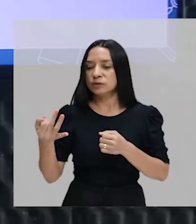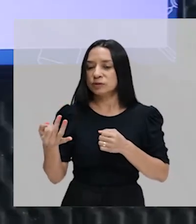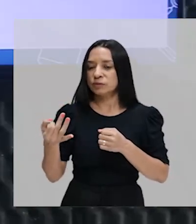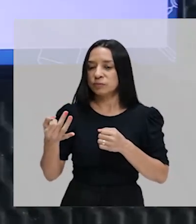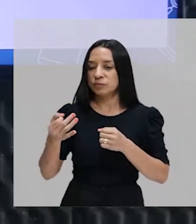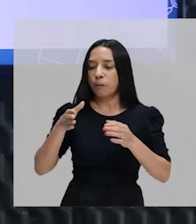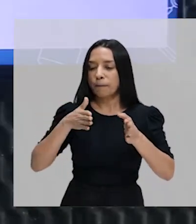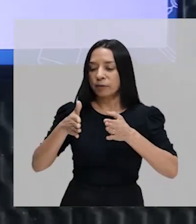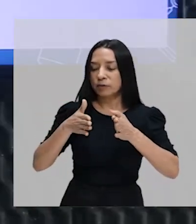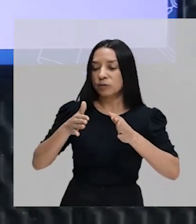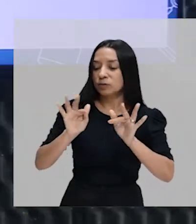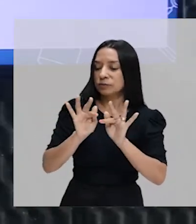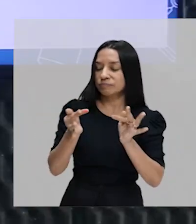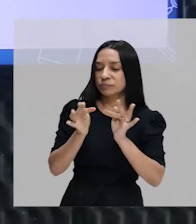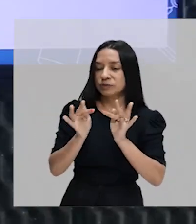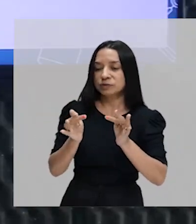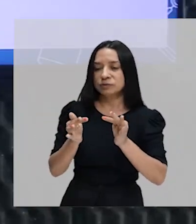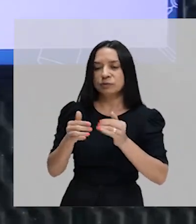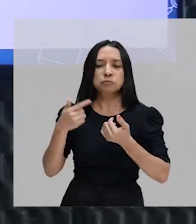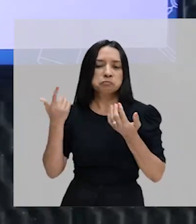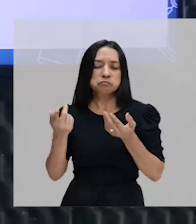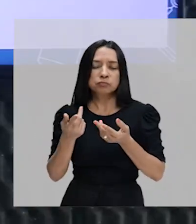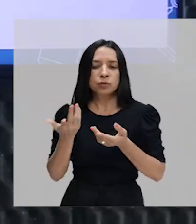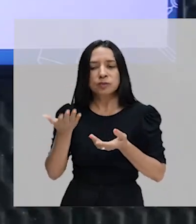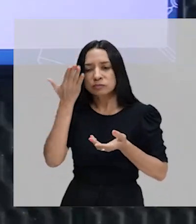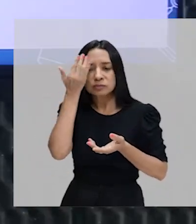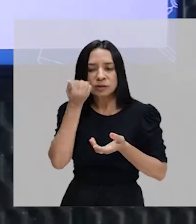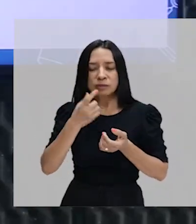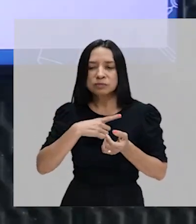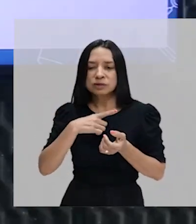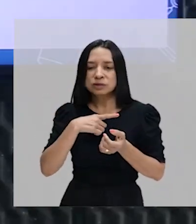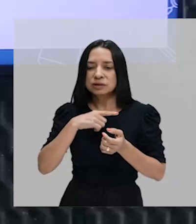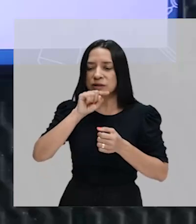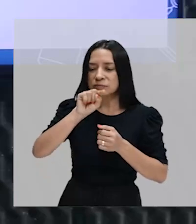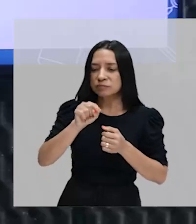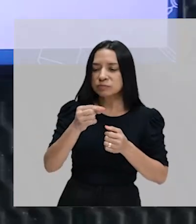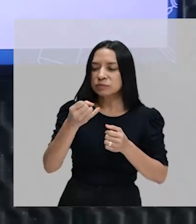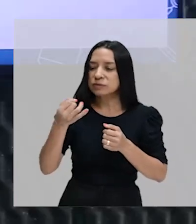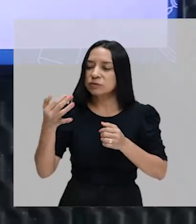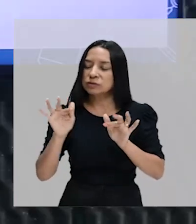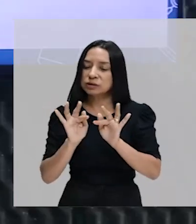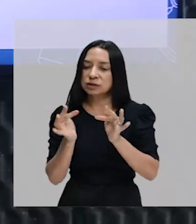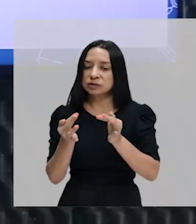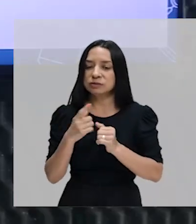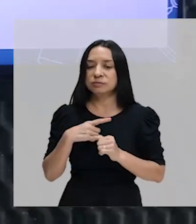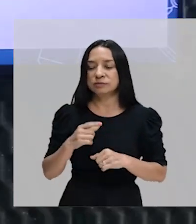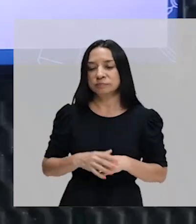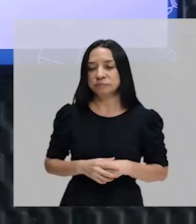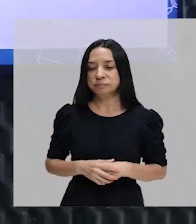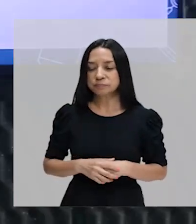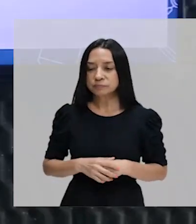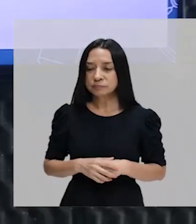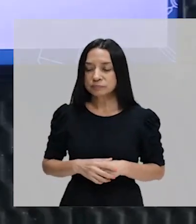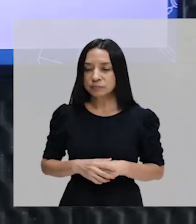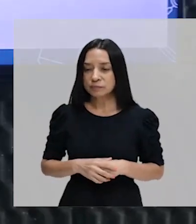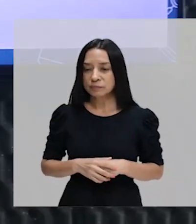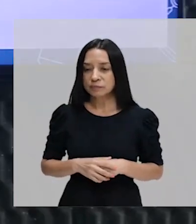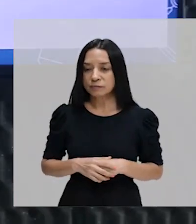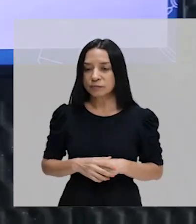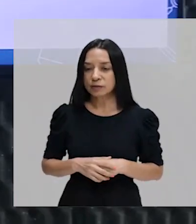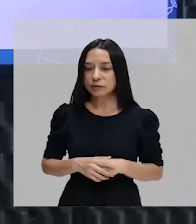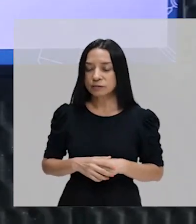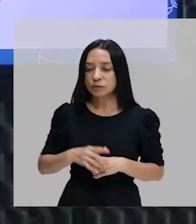Quando é que eu digo que eu tenho uma dízima periódica simples? Ela é chamada de simples toda vez, né, que eu conseguir identificar nela a parte